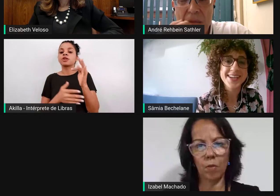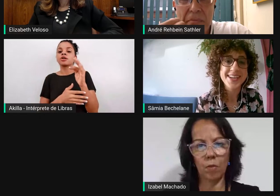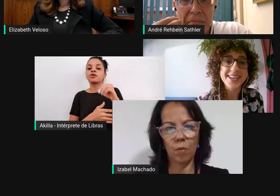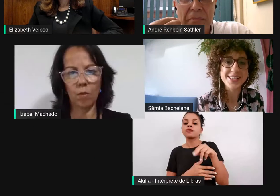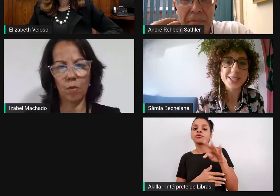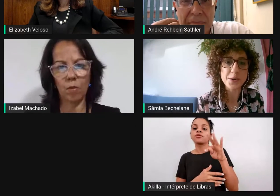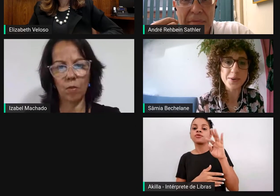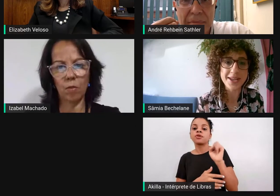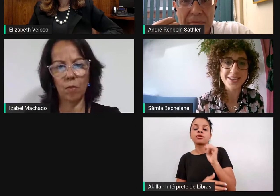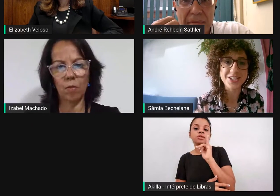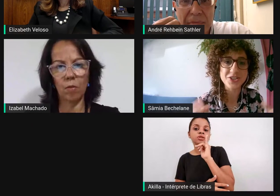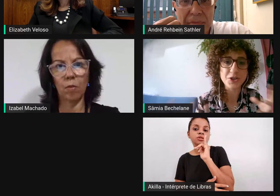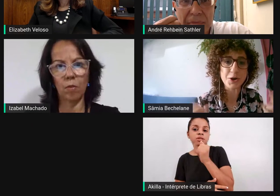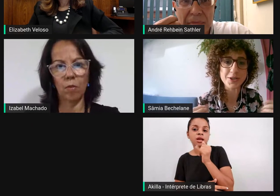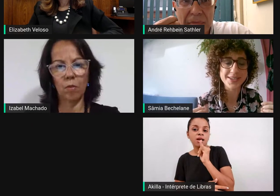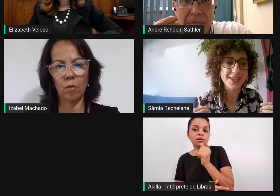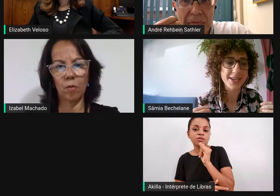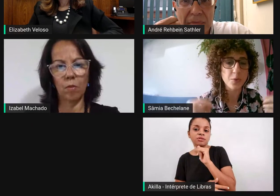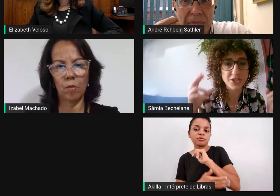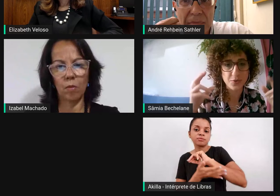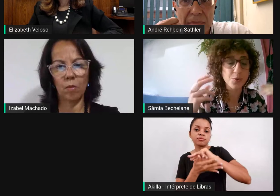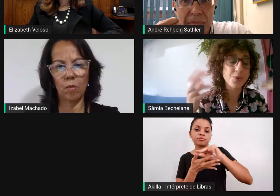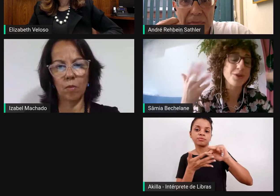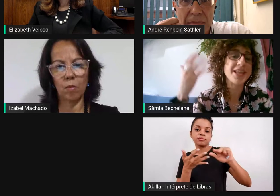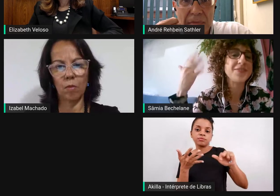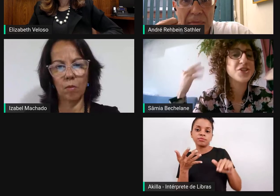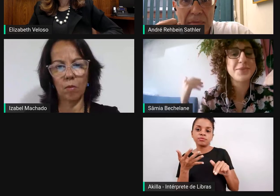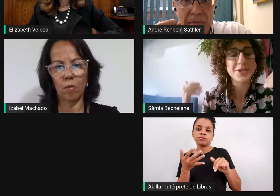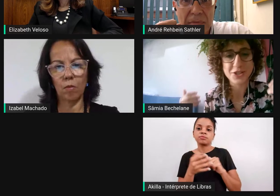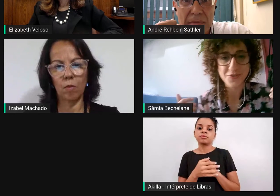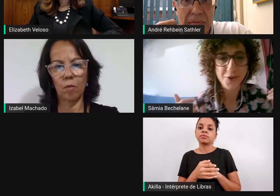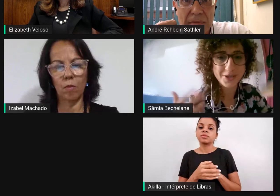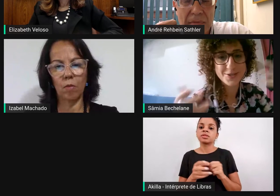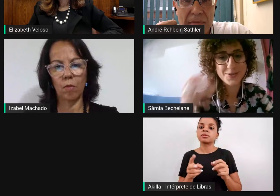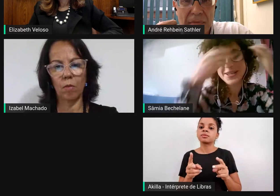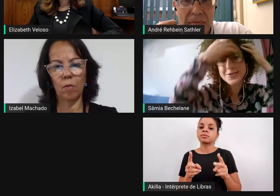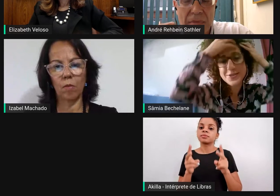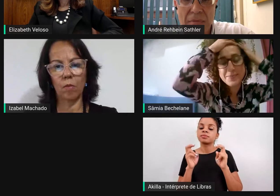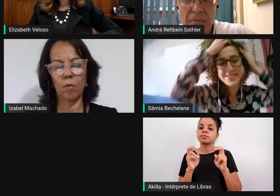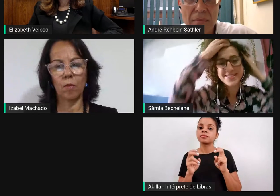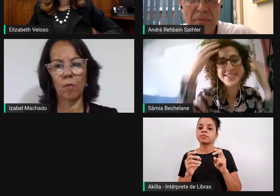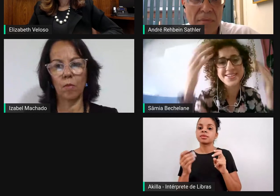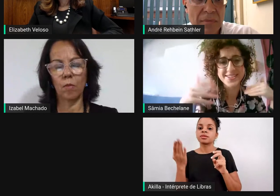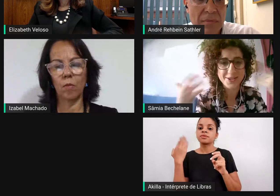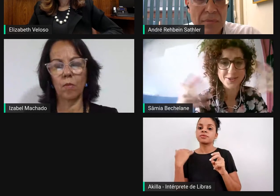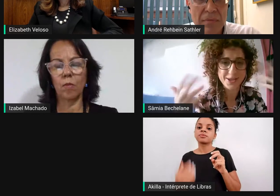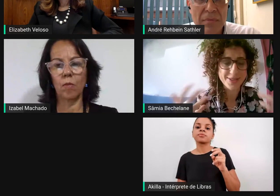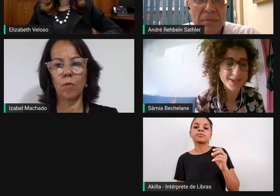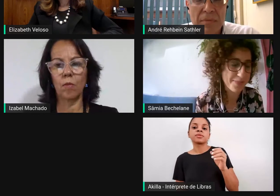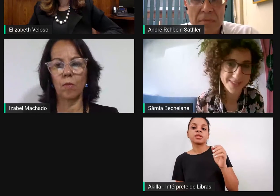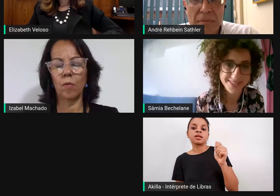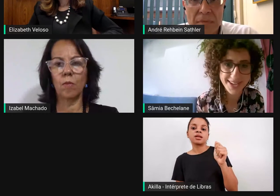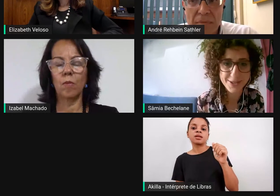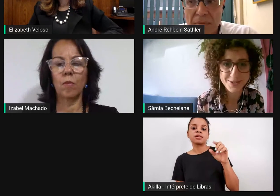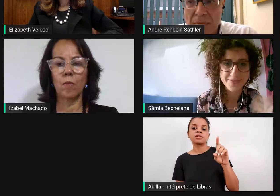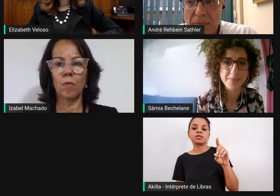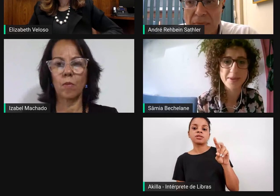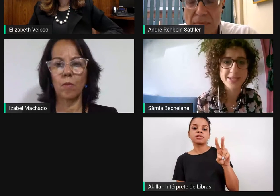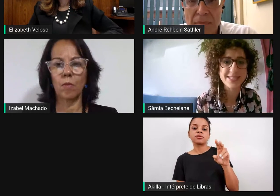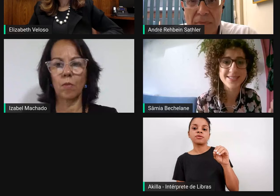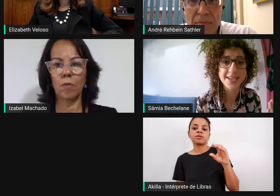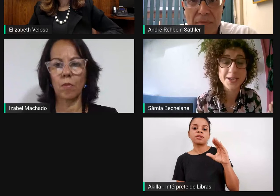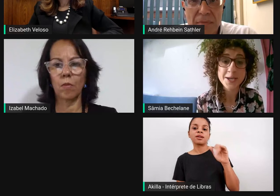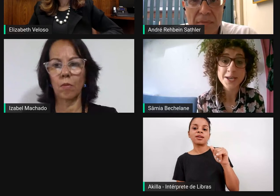né? Então, a gente nota que o que eu estava chamando de advocacy no início da pesquisa, que eu tenho até repensado se